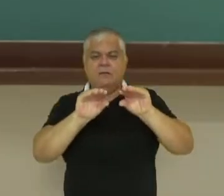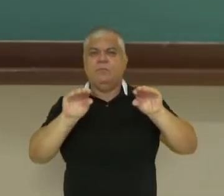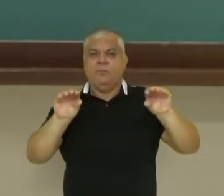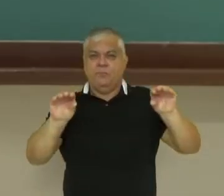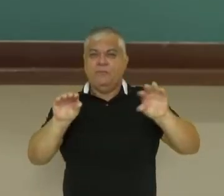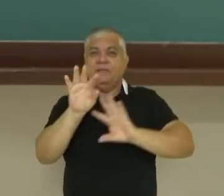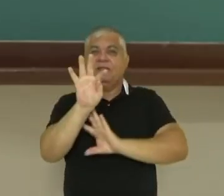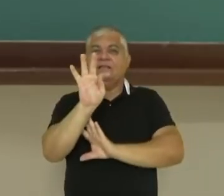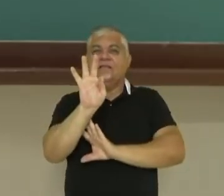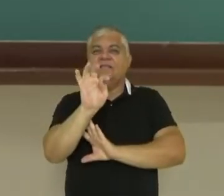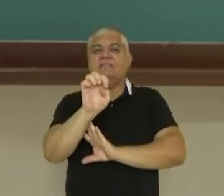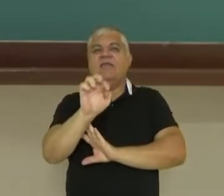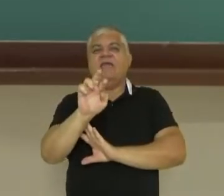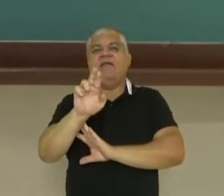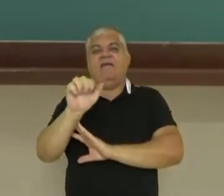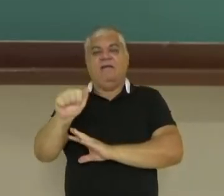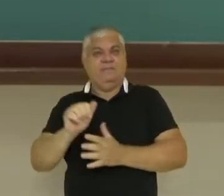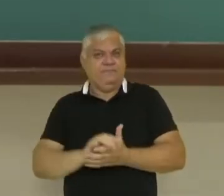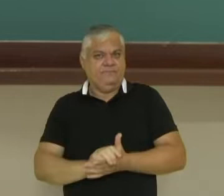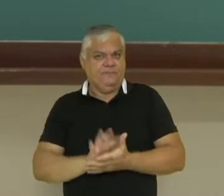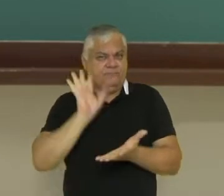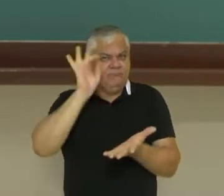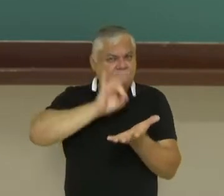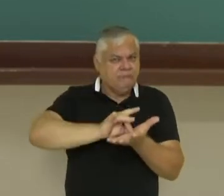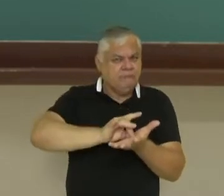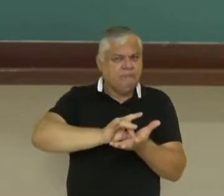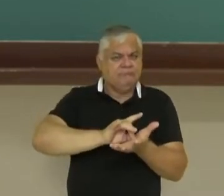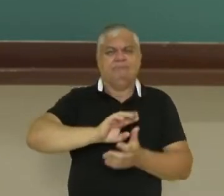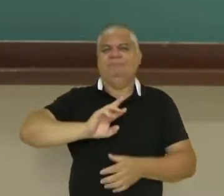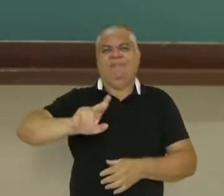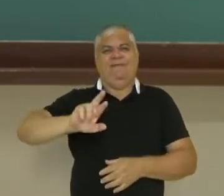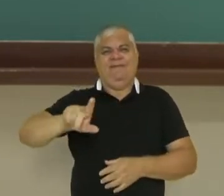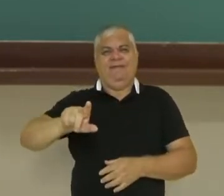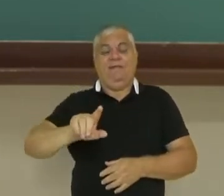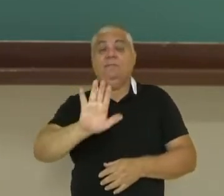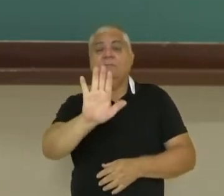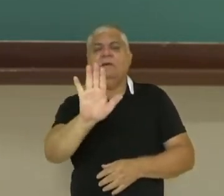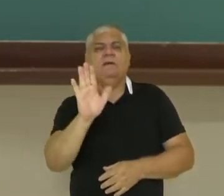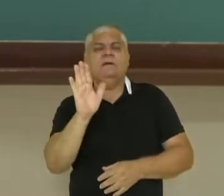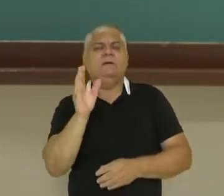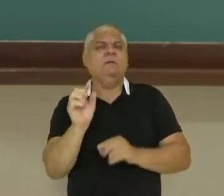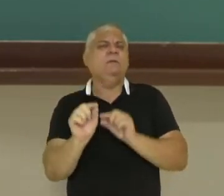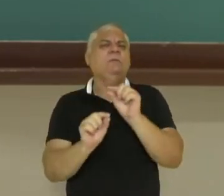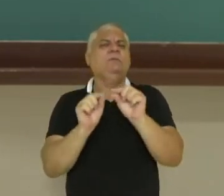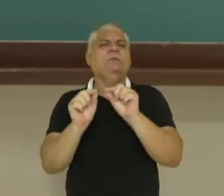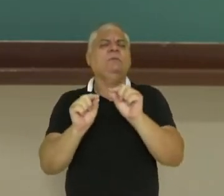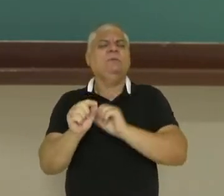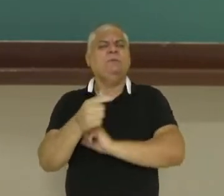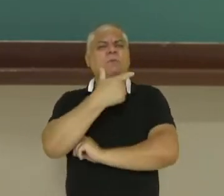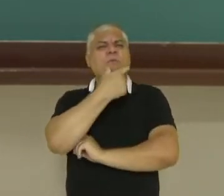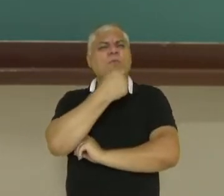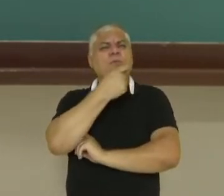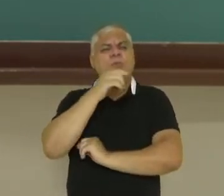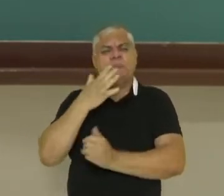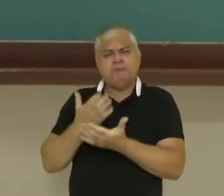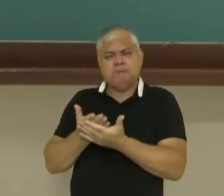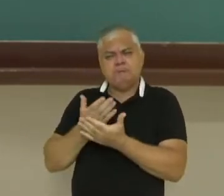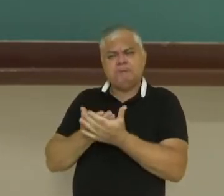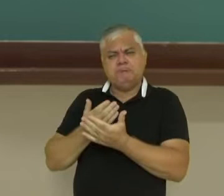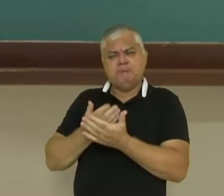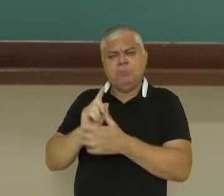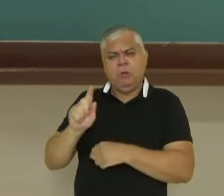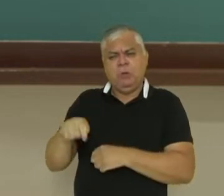claro, obviamente isso não é uma verdade, né? Mas vamos entender o que levou o ser humano a falar sobre